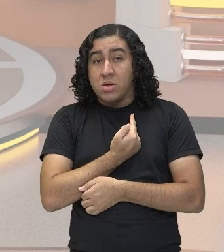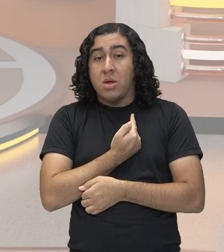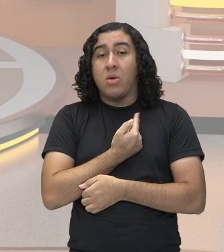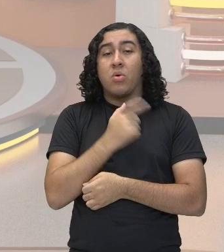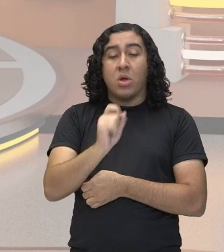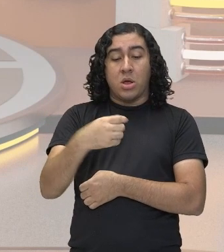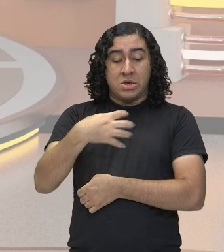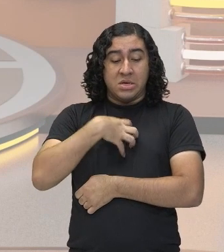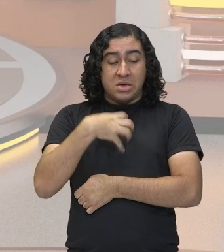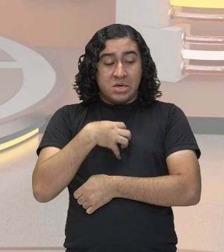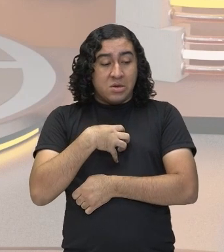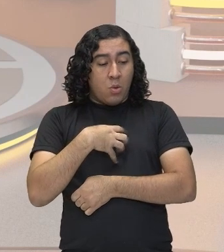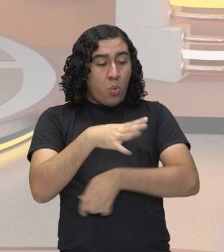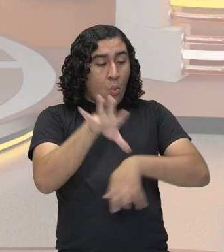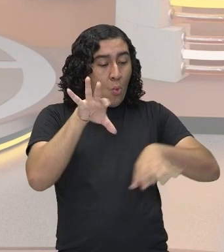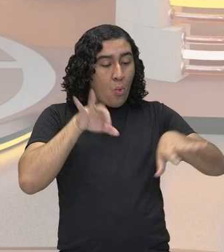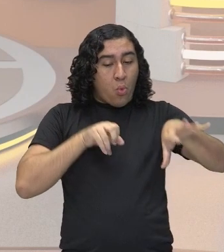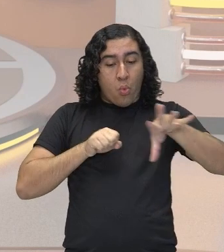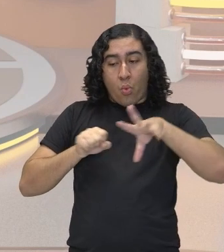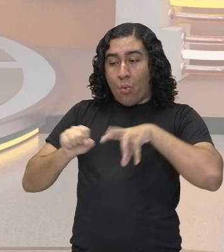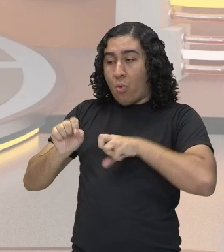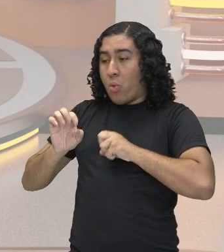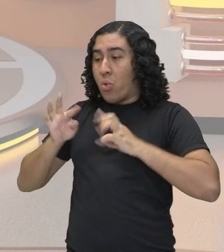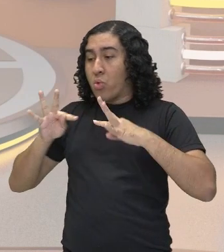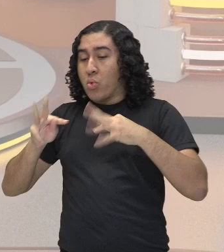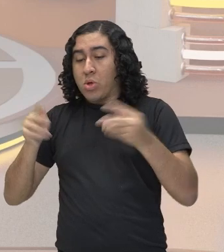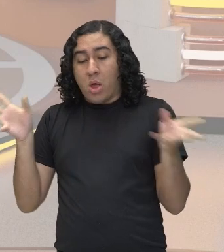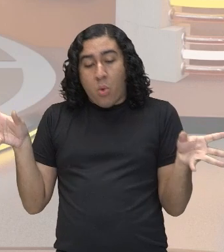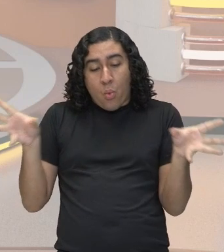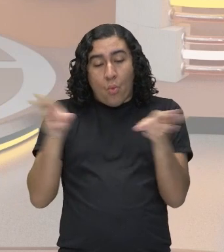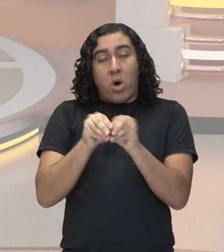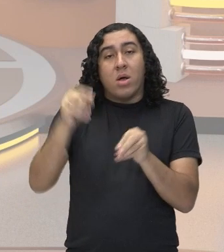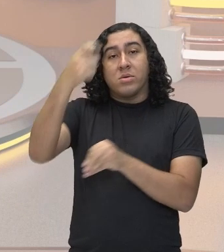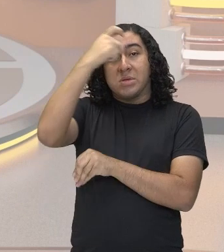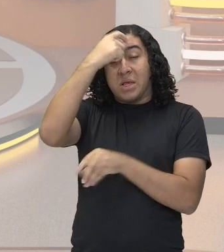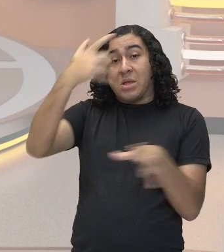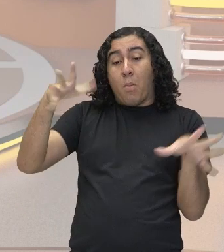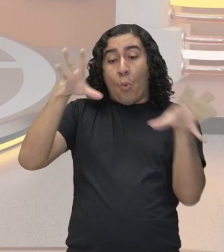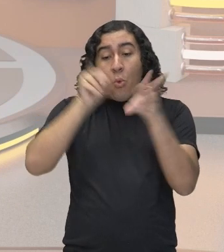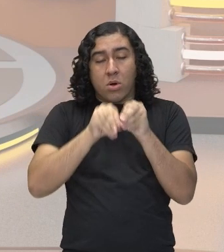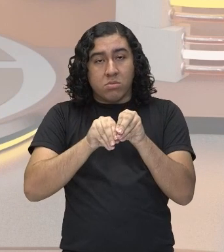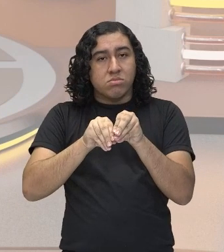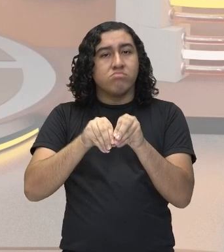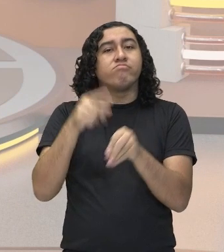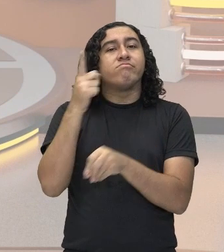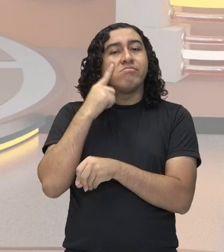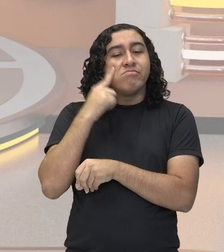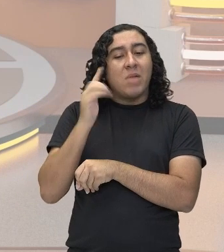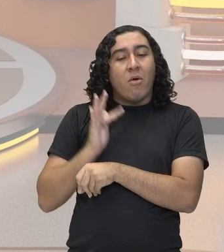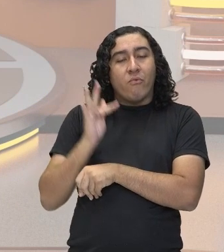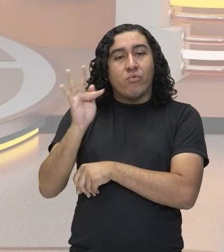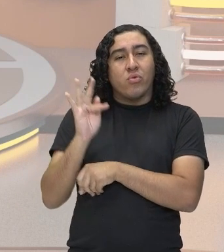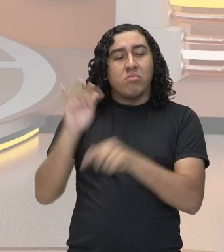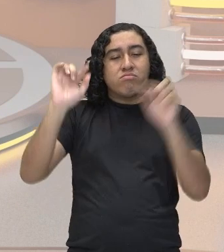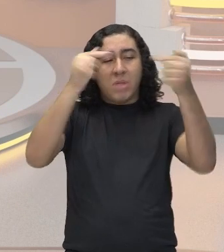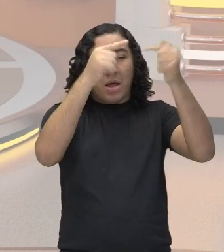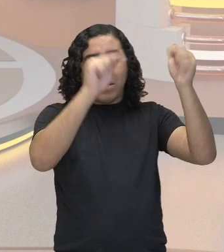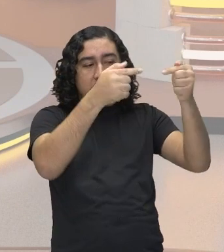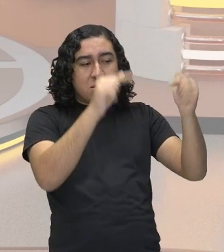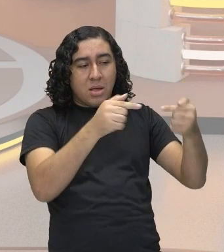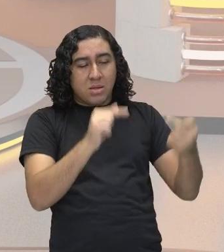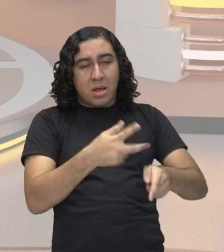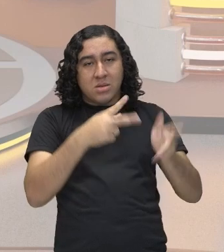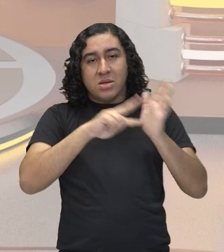meus sentidos estão percebendo todos esses fenômenos e a minha consciência vai deduzindo aqui, vai dando sentido, significado